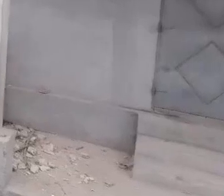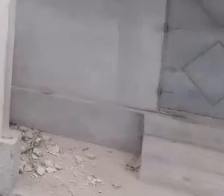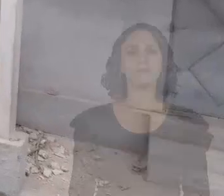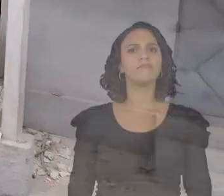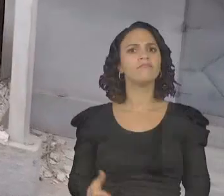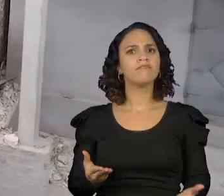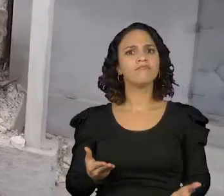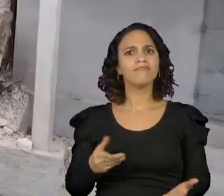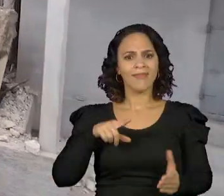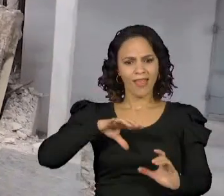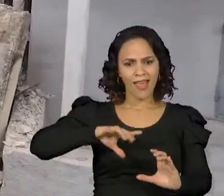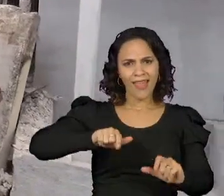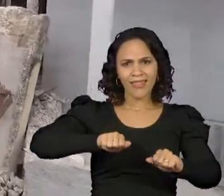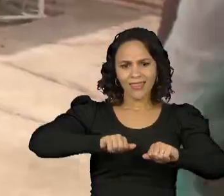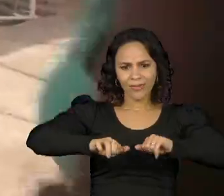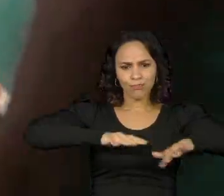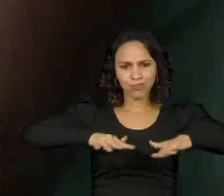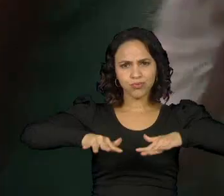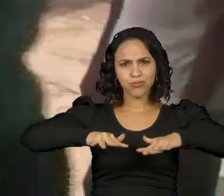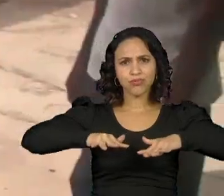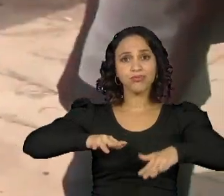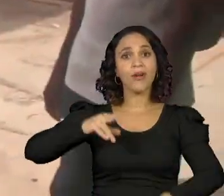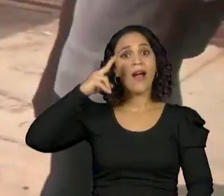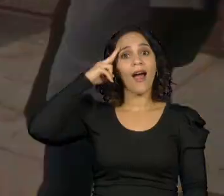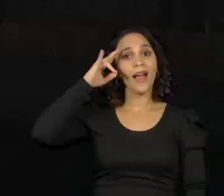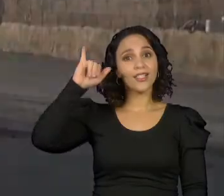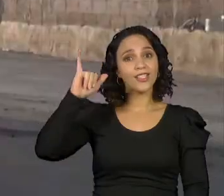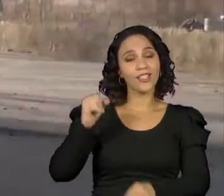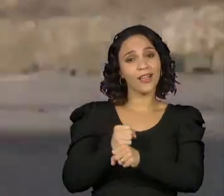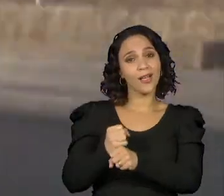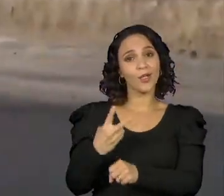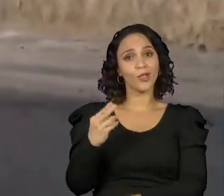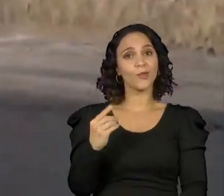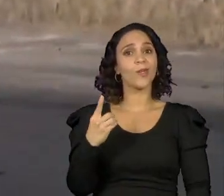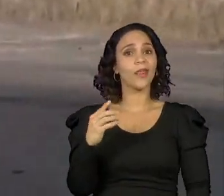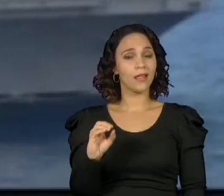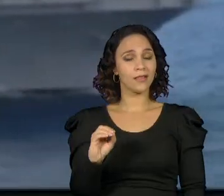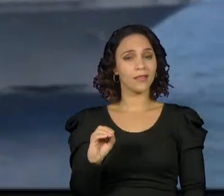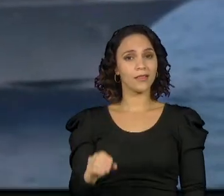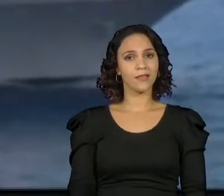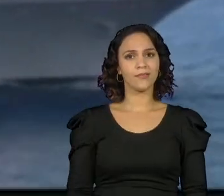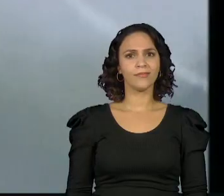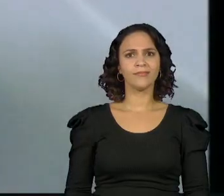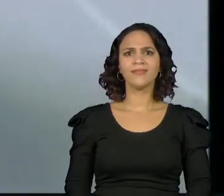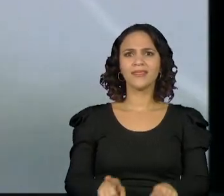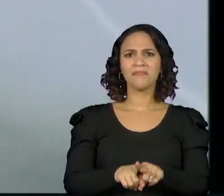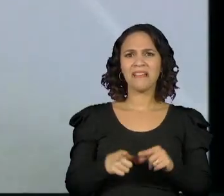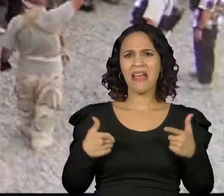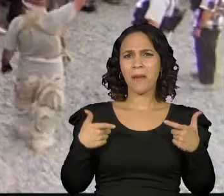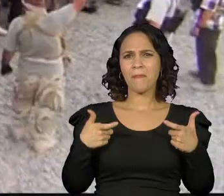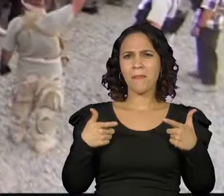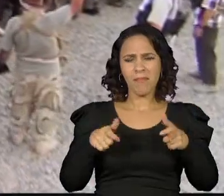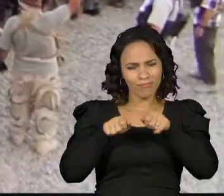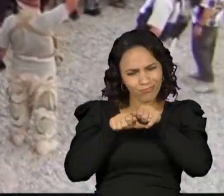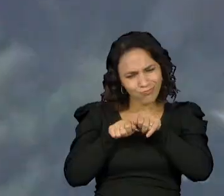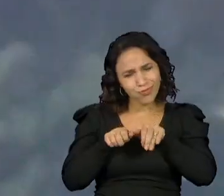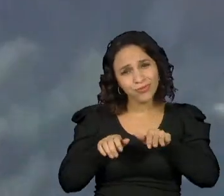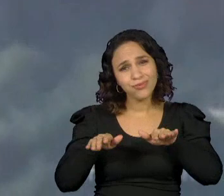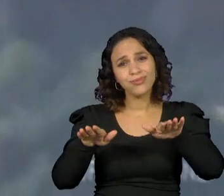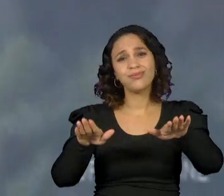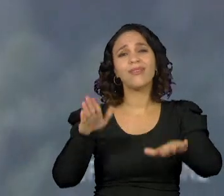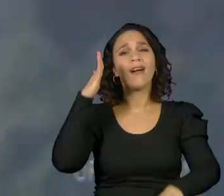Quando a terra tremeu no Haiti, em 2010. Quando a guerra espalhou a morte na Líbia.